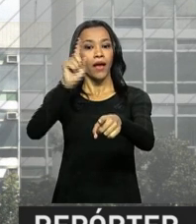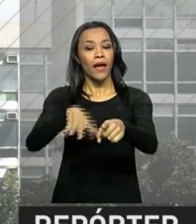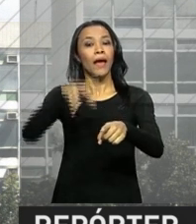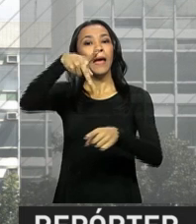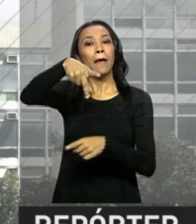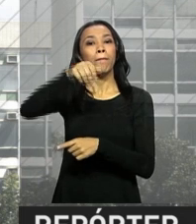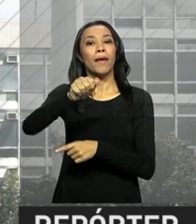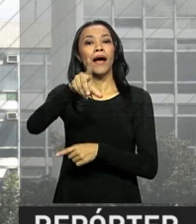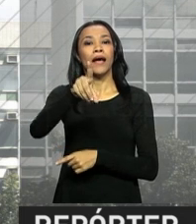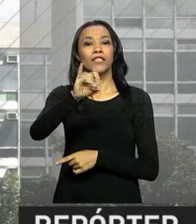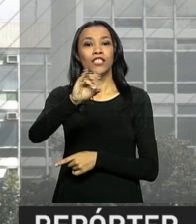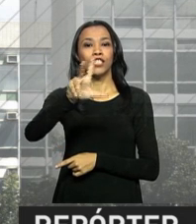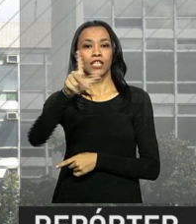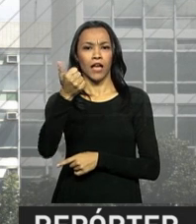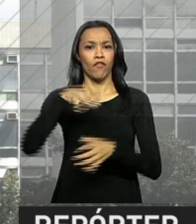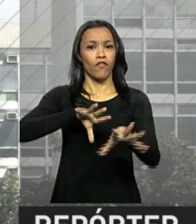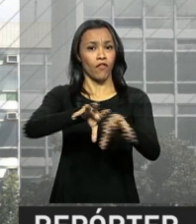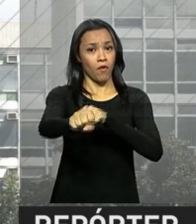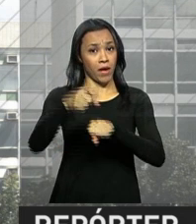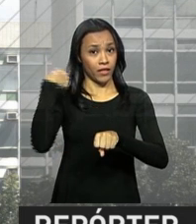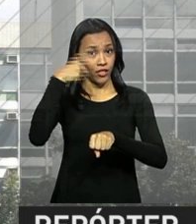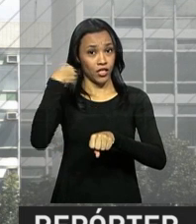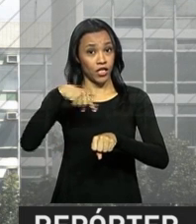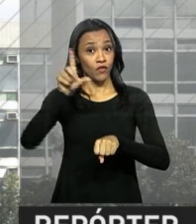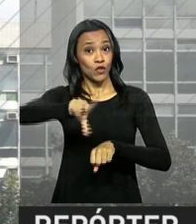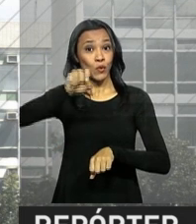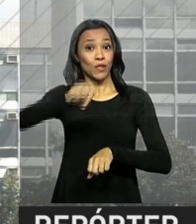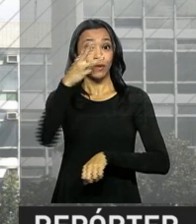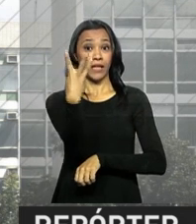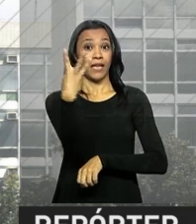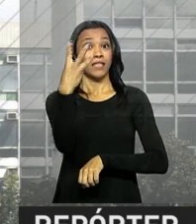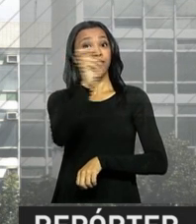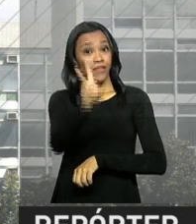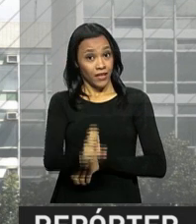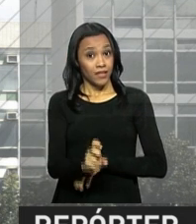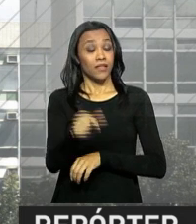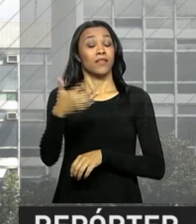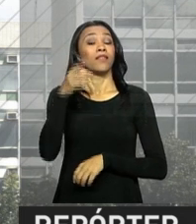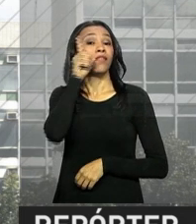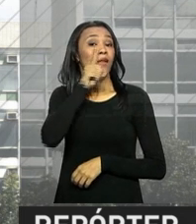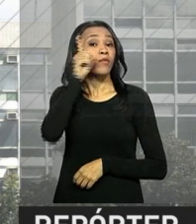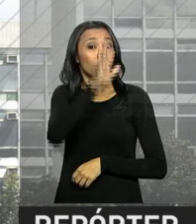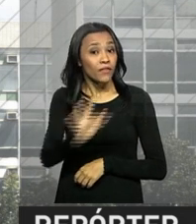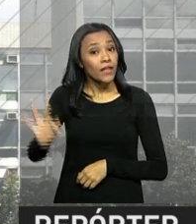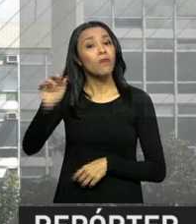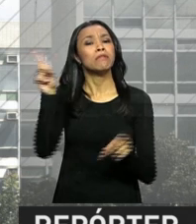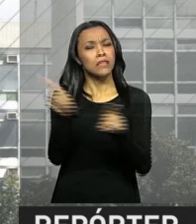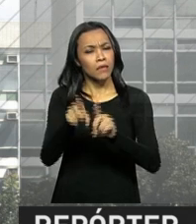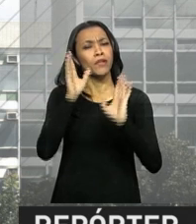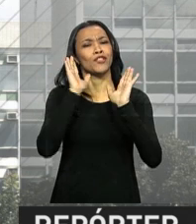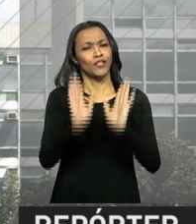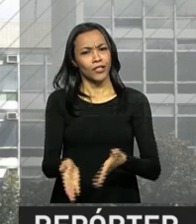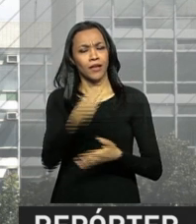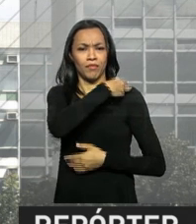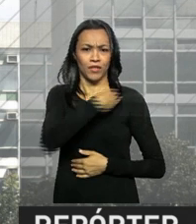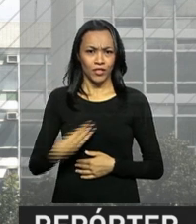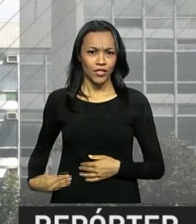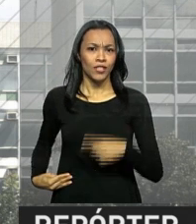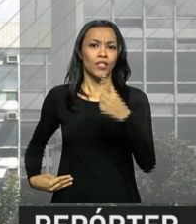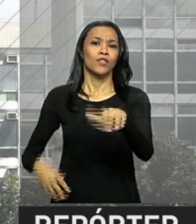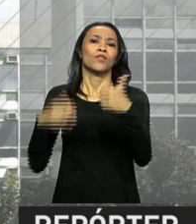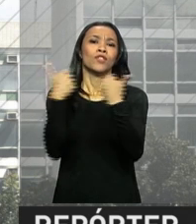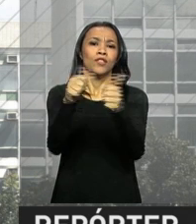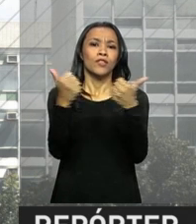Sul. Padilha é formado em Direito e foi eleito 3 vezes deputado federal. Ele também foi ministro dos Transportes de Fernando